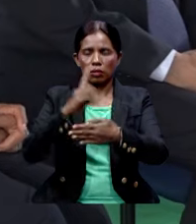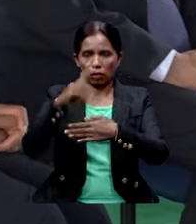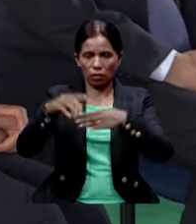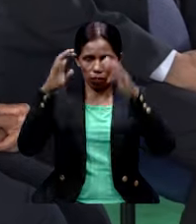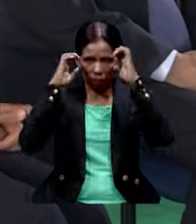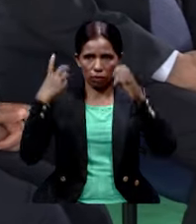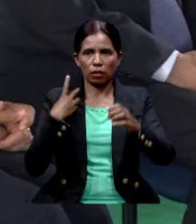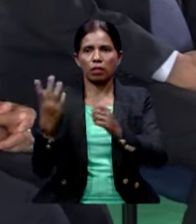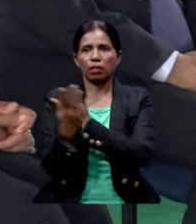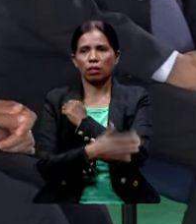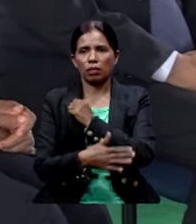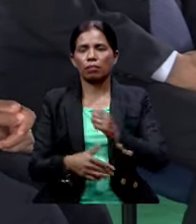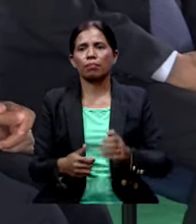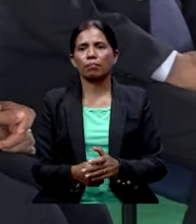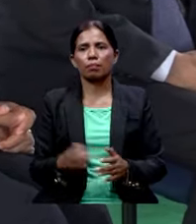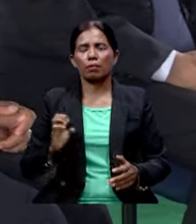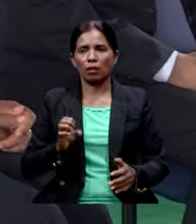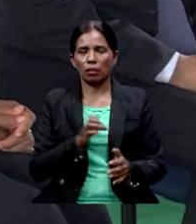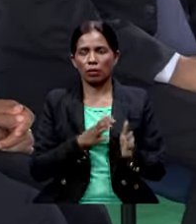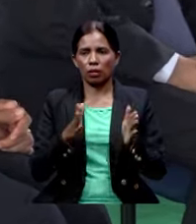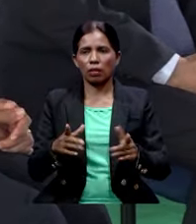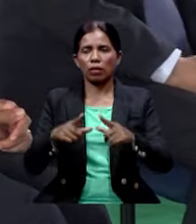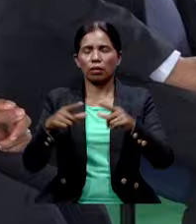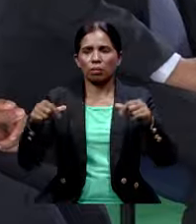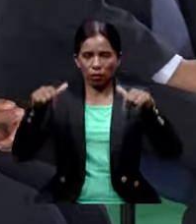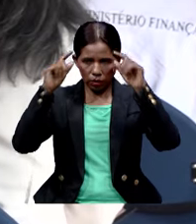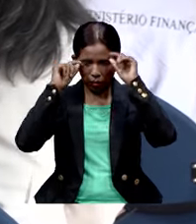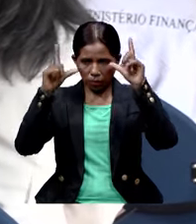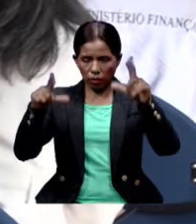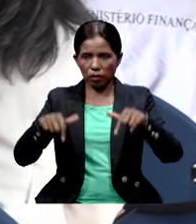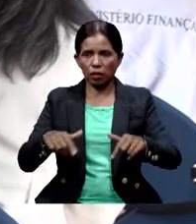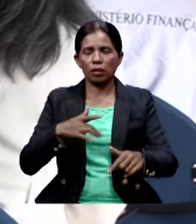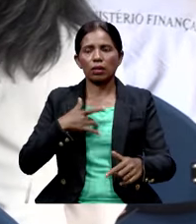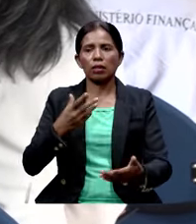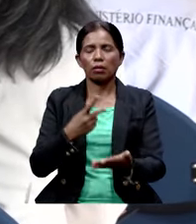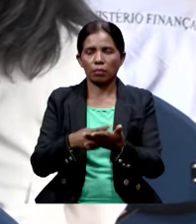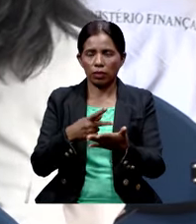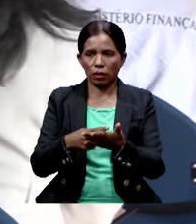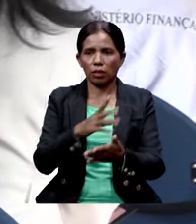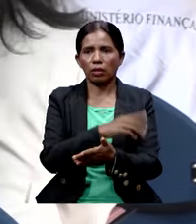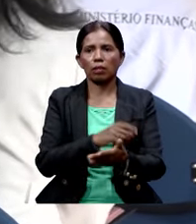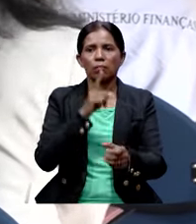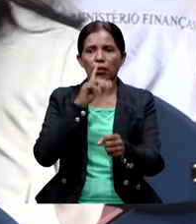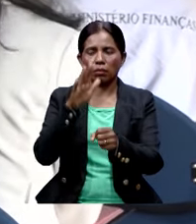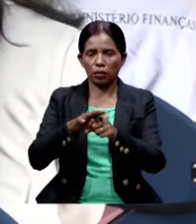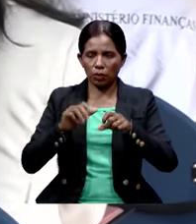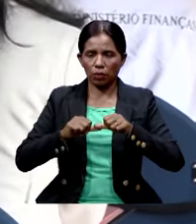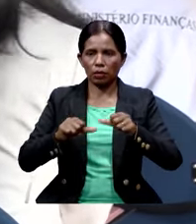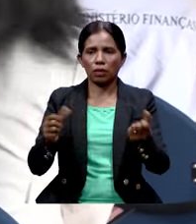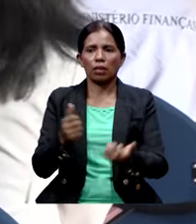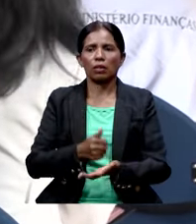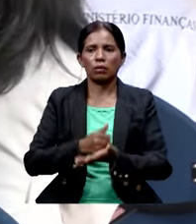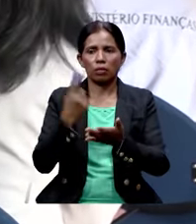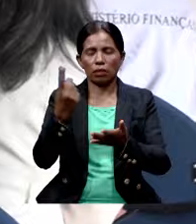rain. Nune mos embaixador Japão e Timor-Leste orgulho o acordo do projeto ne, no promete se continua apoia na